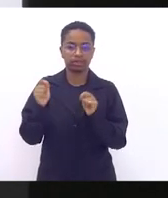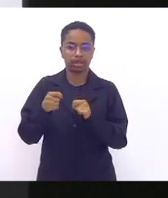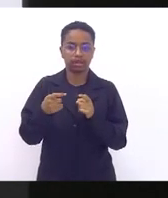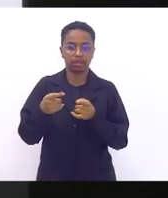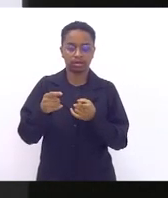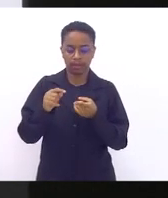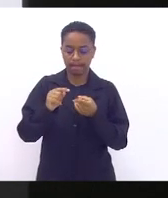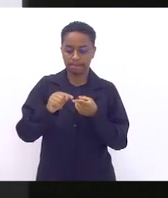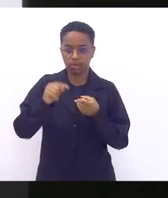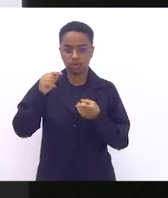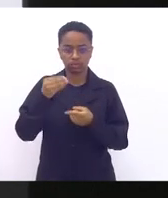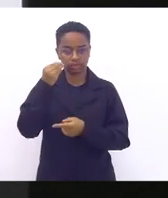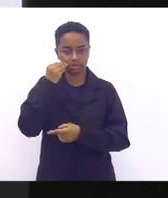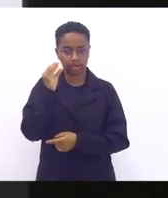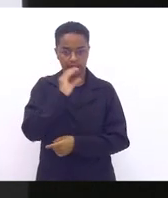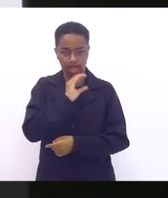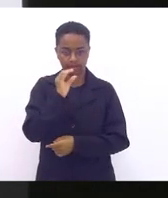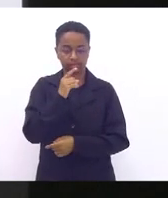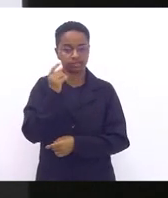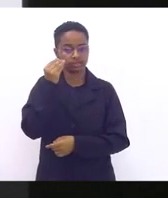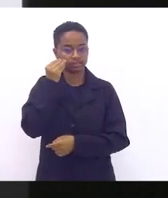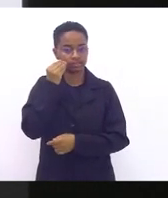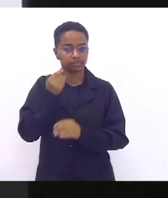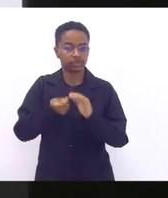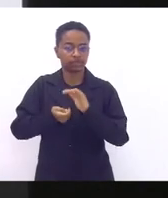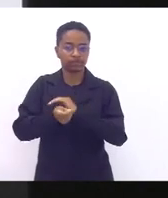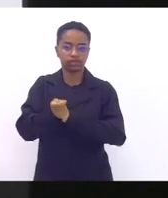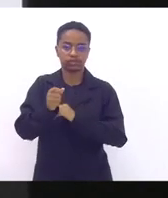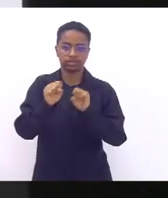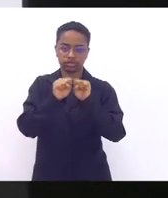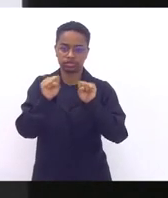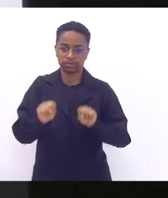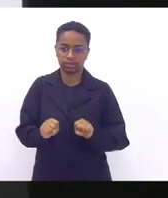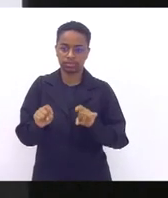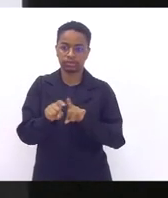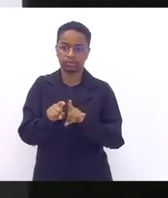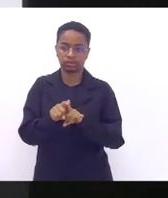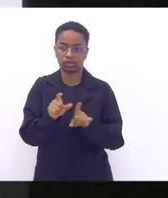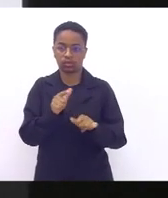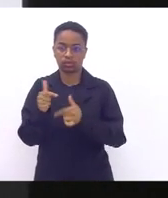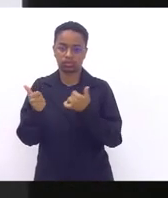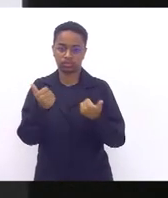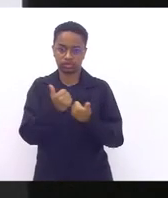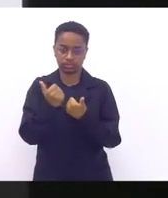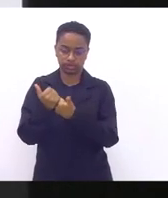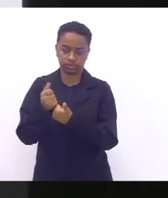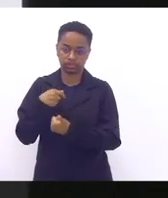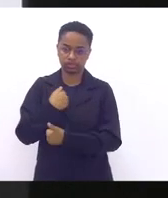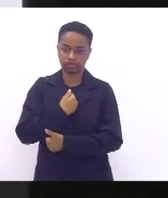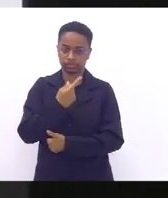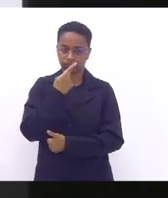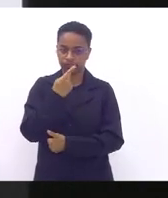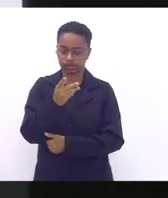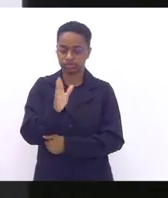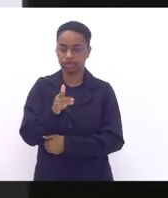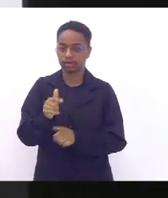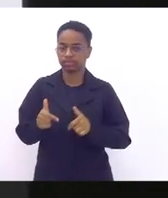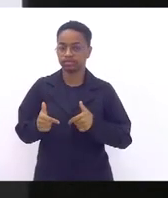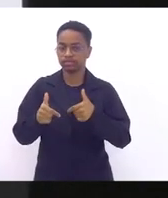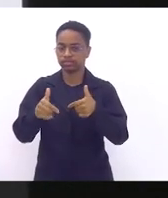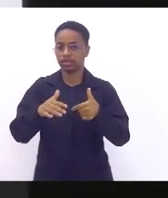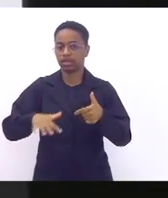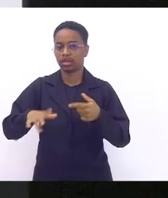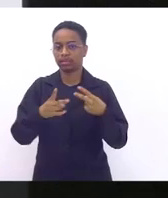que são coisas que estão sendo feitas de investimento no sistema, fora os apoiadores que a gente já falou ali em cima, que estão atuando no sistema prisional